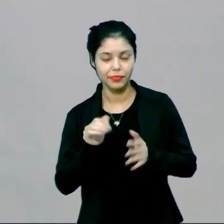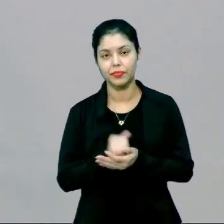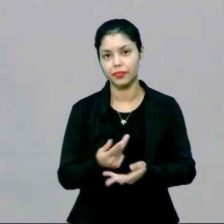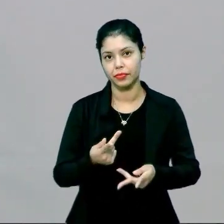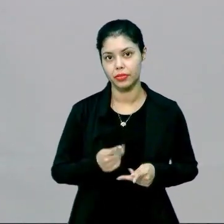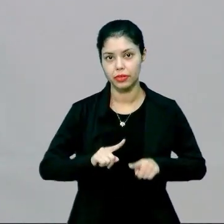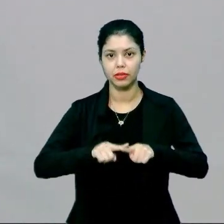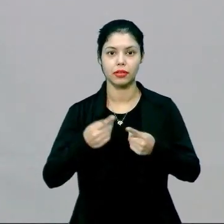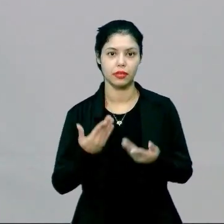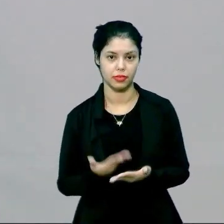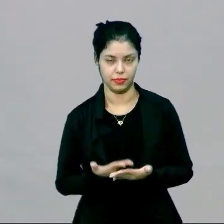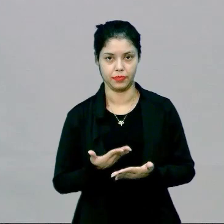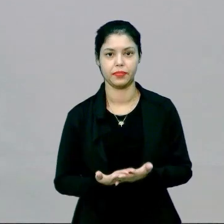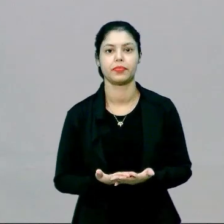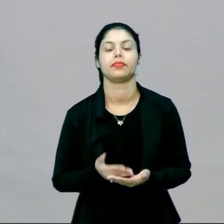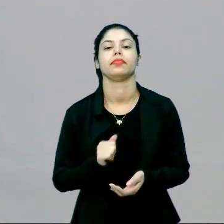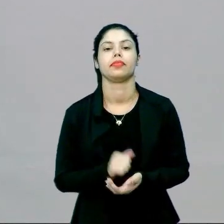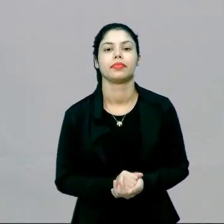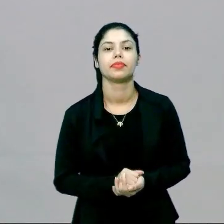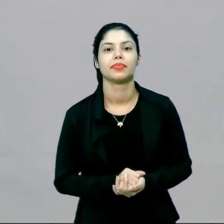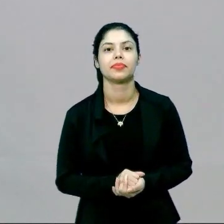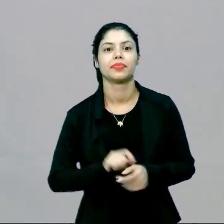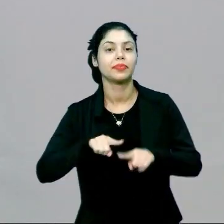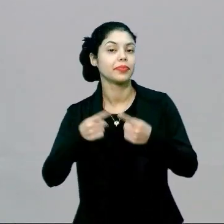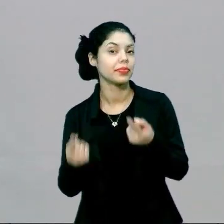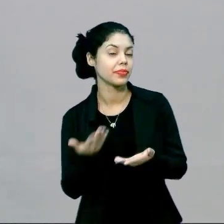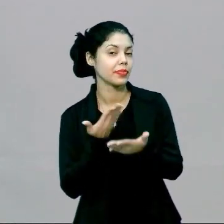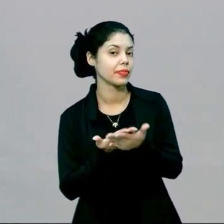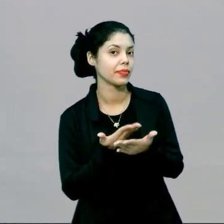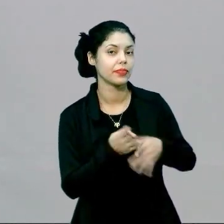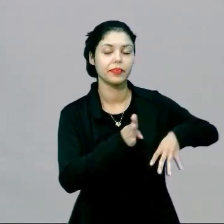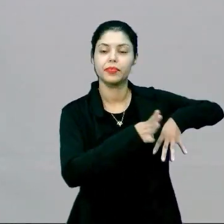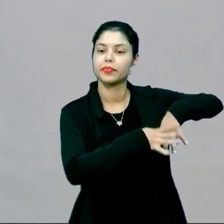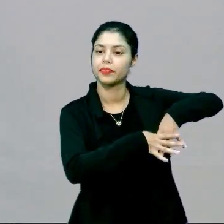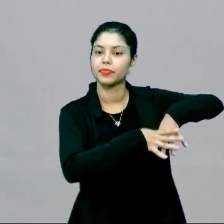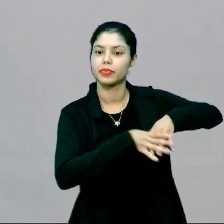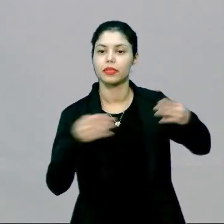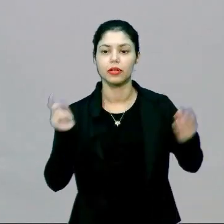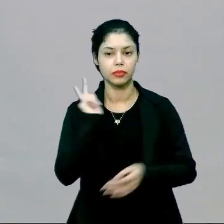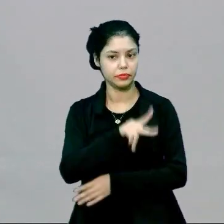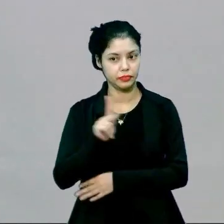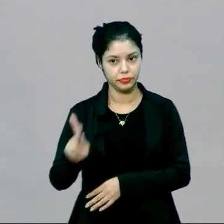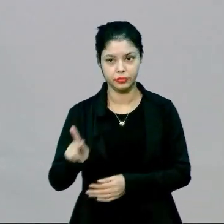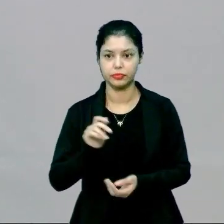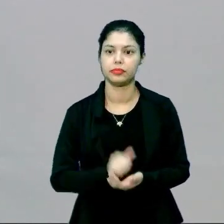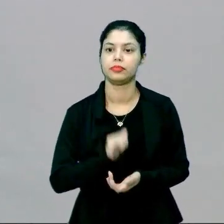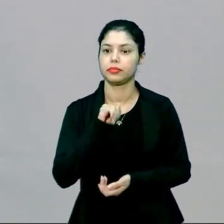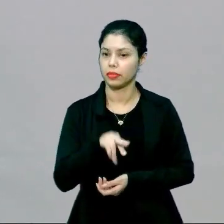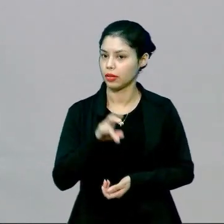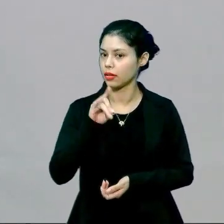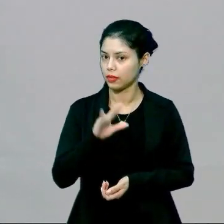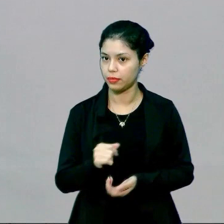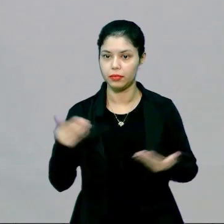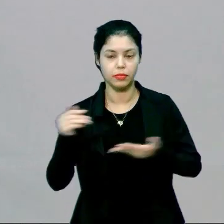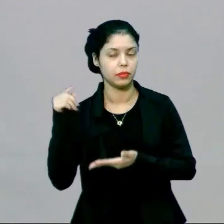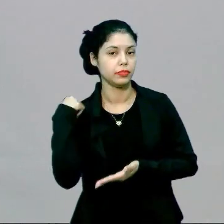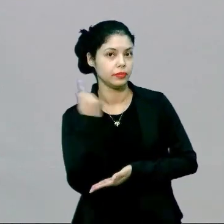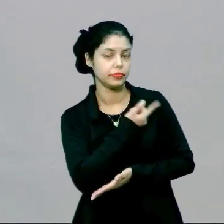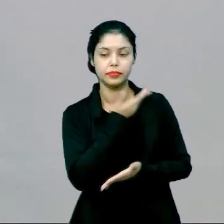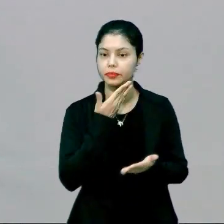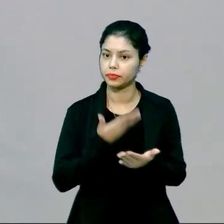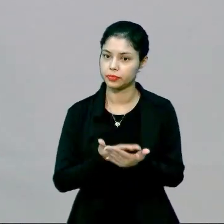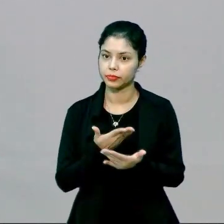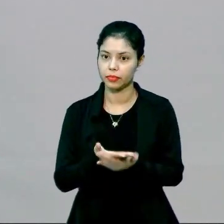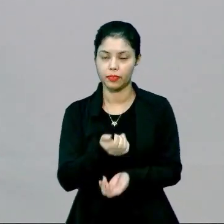Olá, sejam todos bem-vindos a mais uma aula de matemática. Eu sou o professor Áquila e hoje